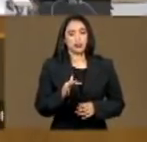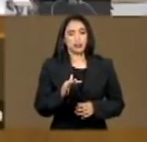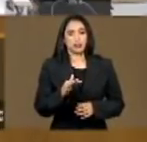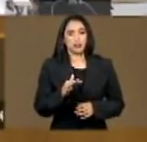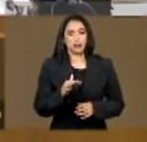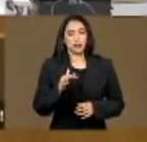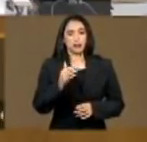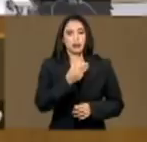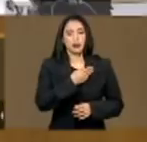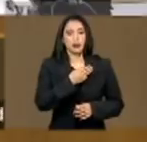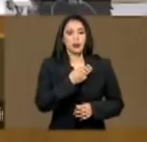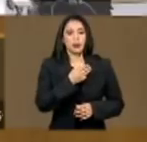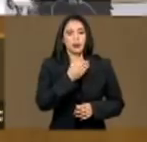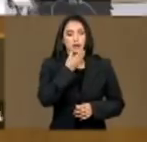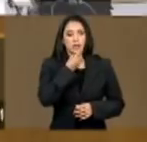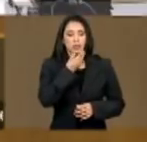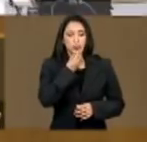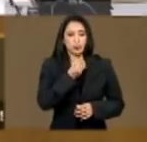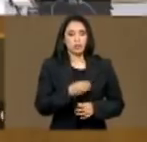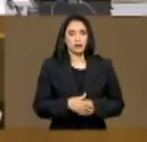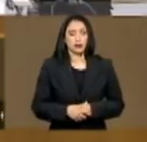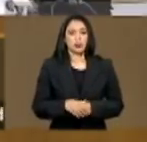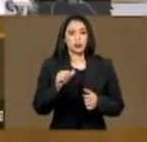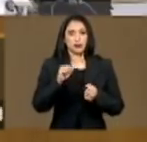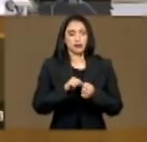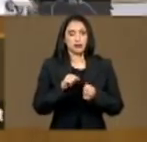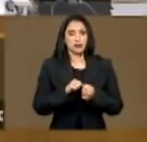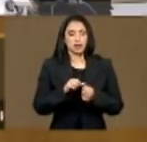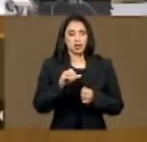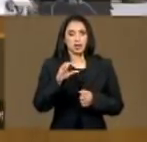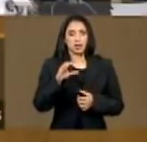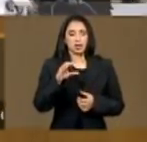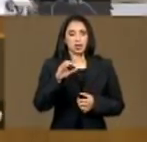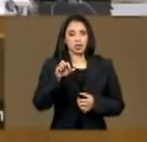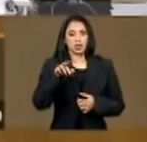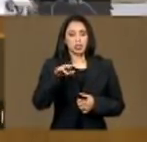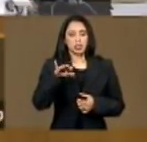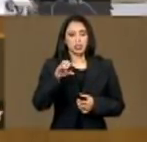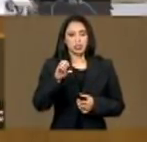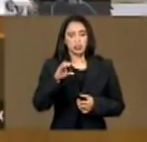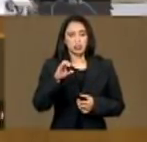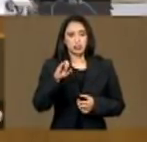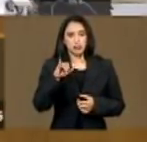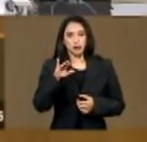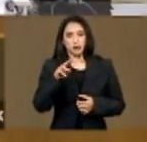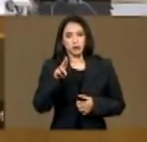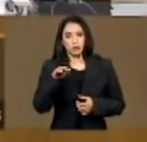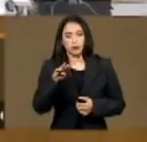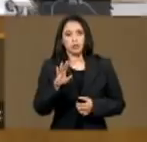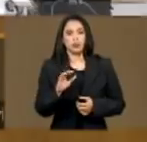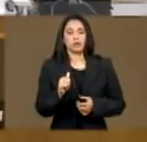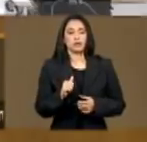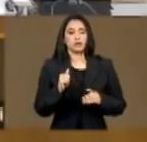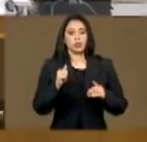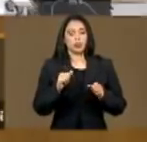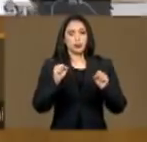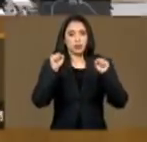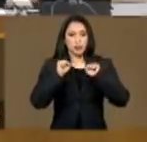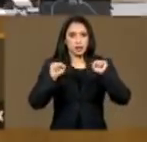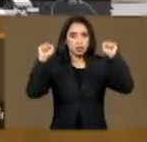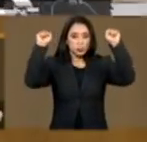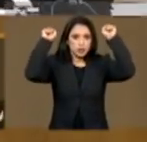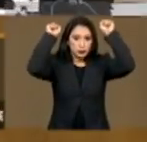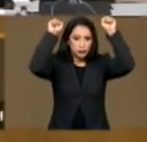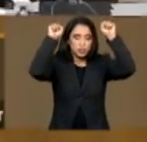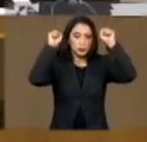marcos vidigal de freitas criciúma o ator apontado superior tribunal de justiça a